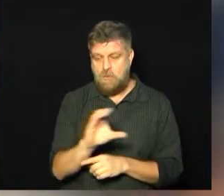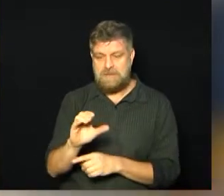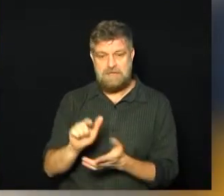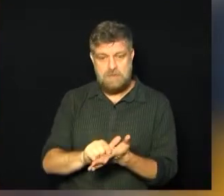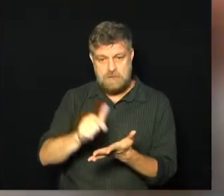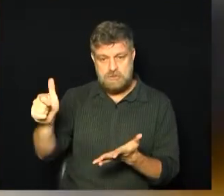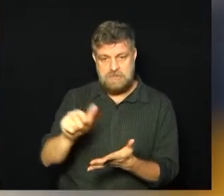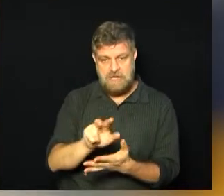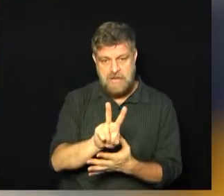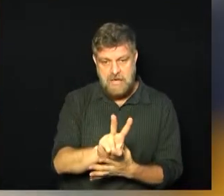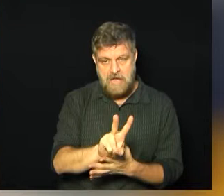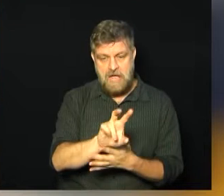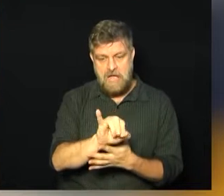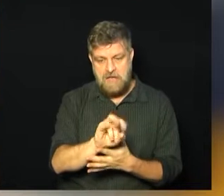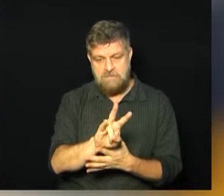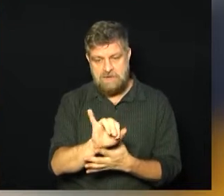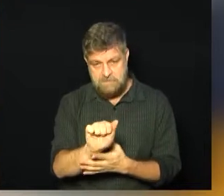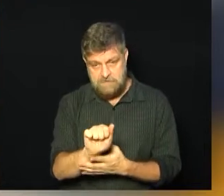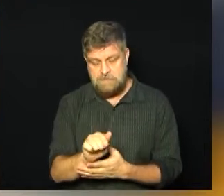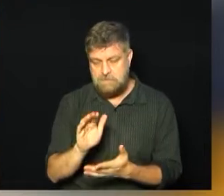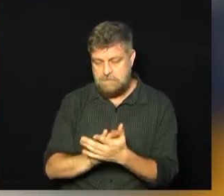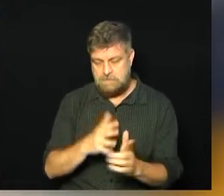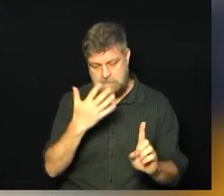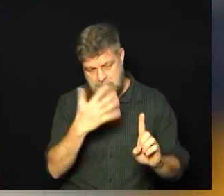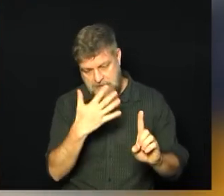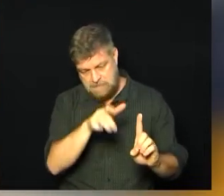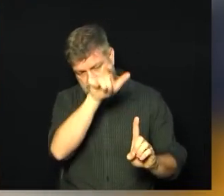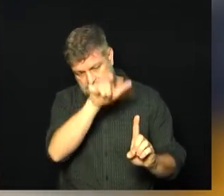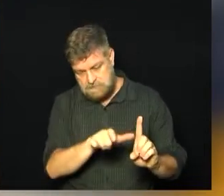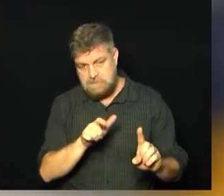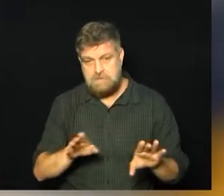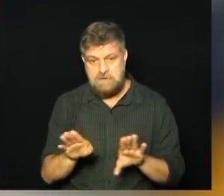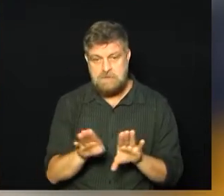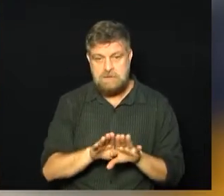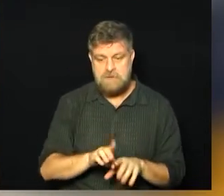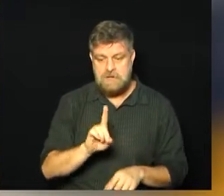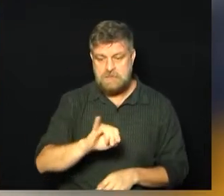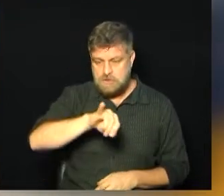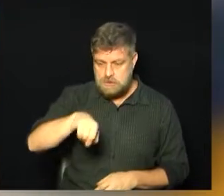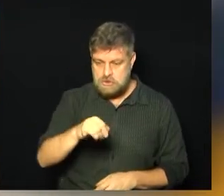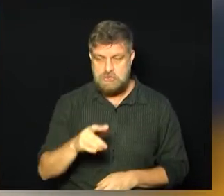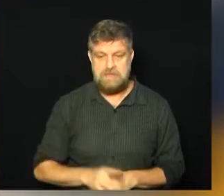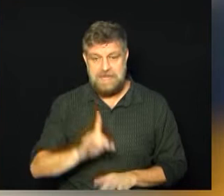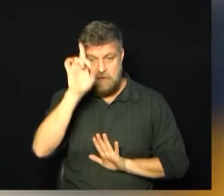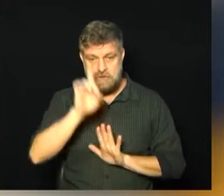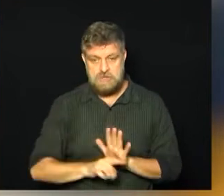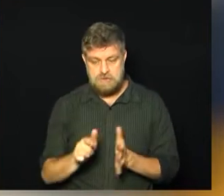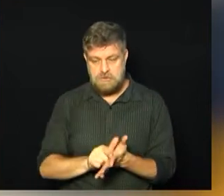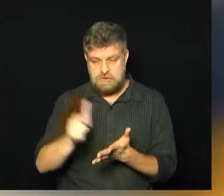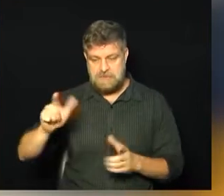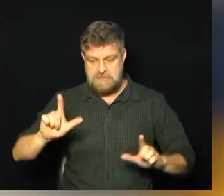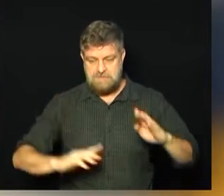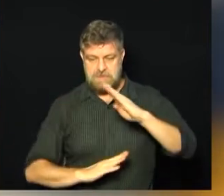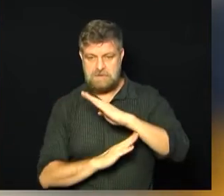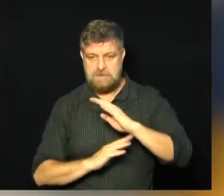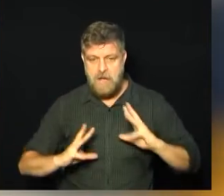jornalismo, a Viviane Novaes. Então, parabenizar a Viviane. Na figura do DJ, que é diretor de jornalismo do canal Legislativo,